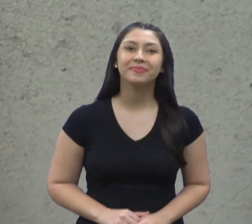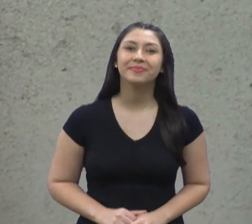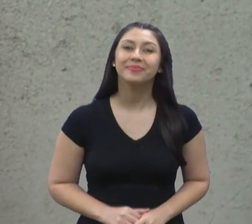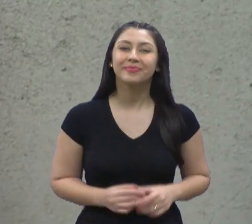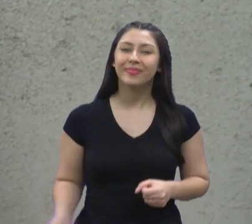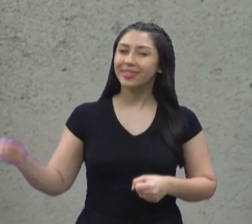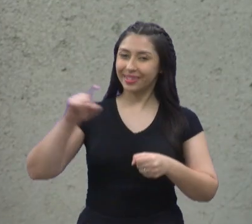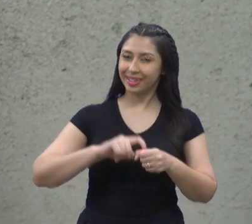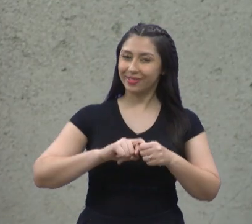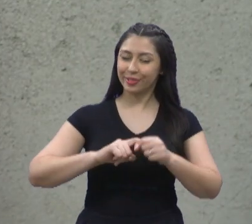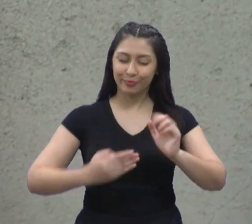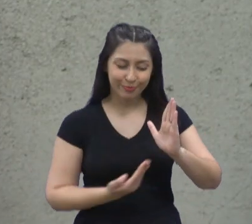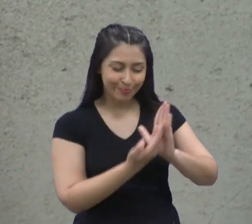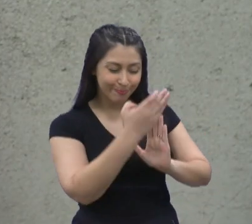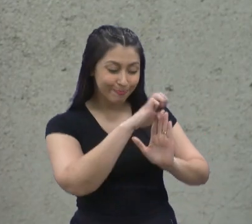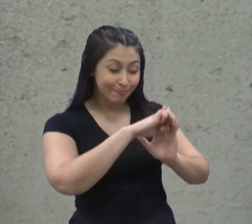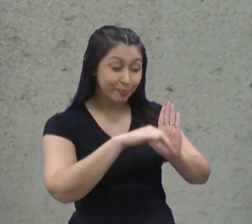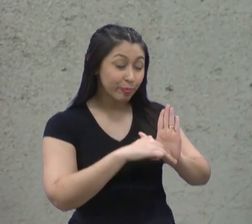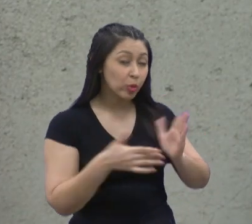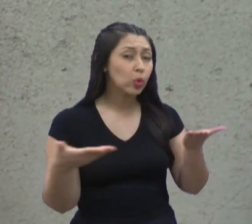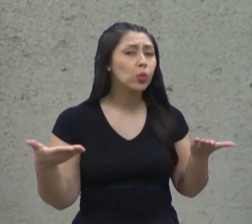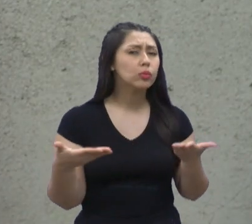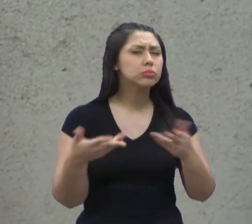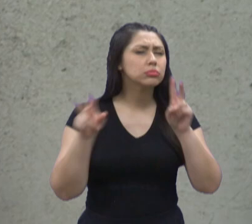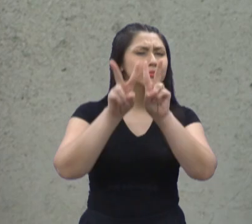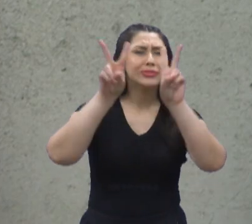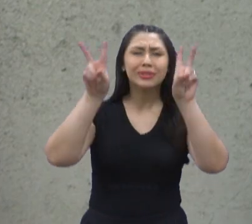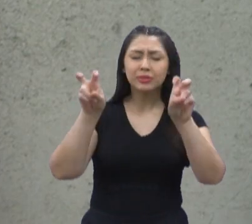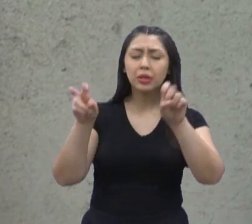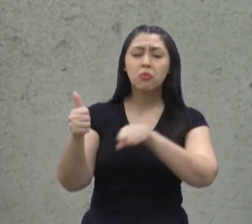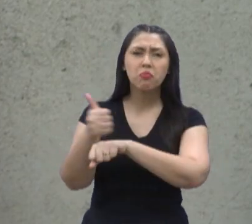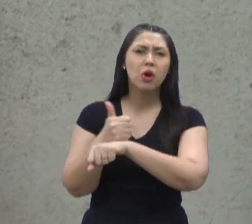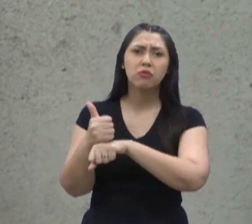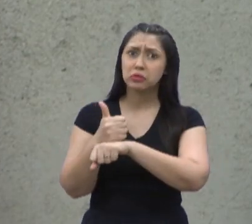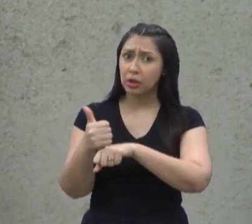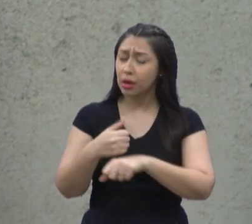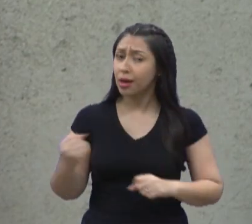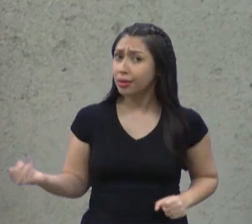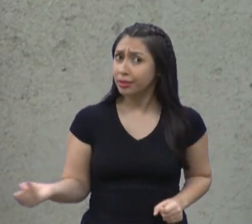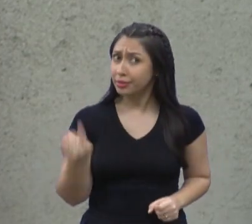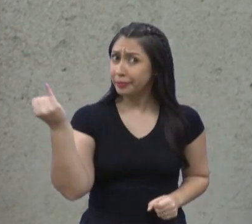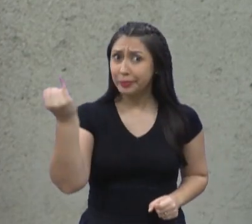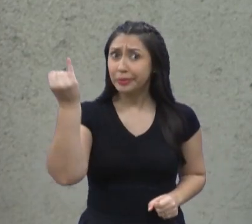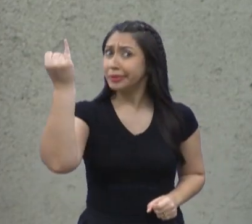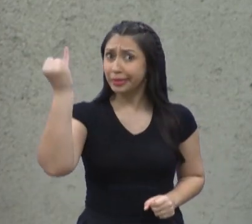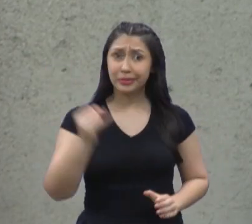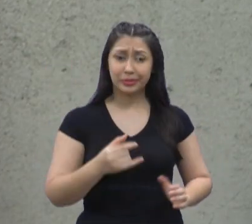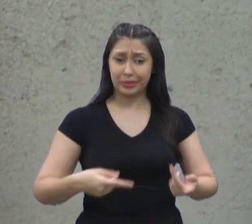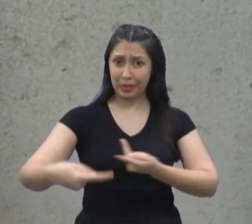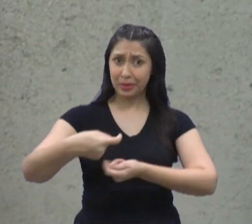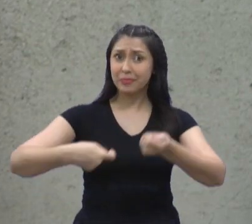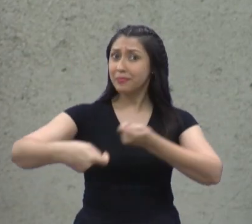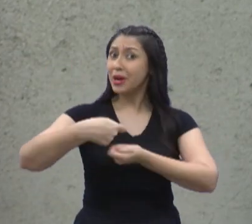Estamos de volta com a Estação Mercado e hoje estamos falando de um dos profissionais mais importantes em qualquer cadeia de negócios, viu? O